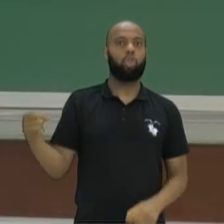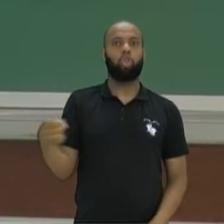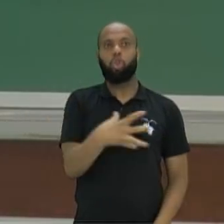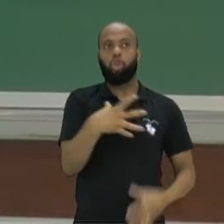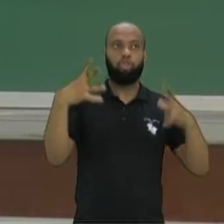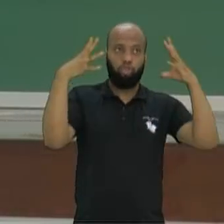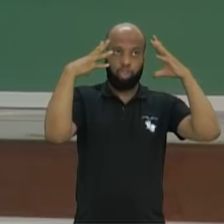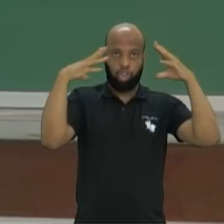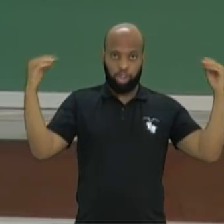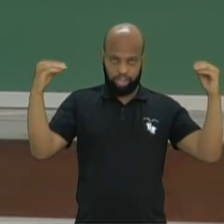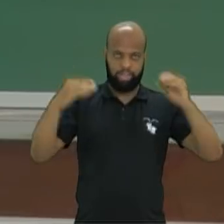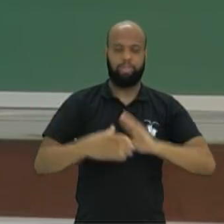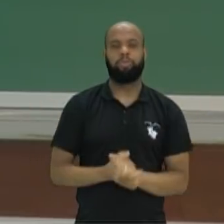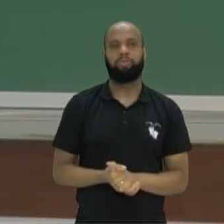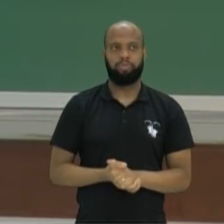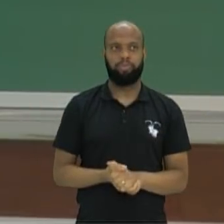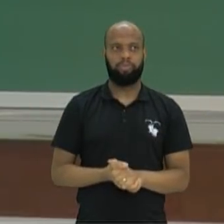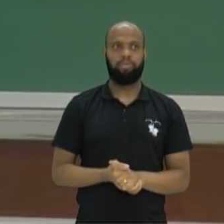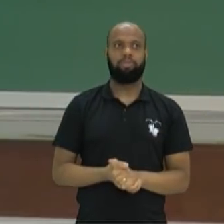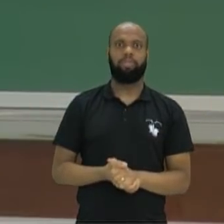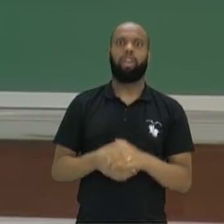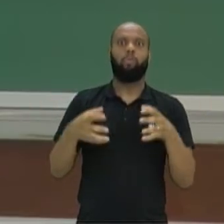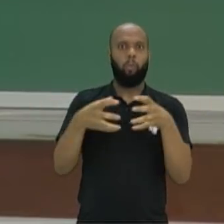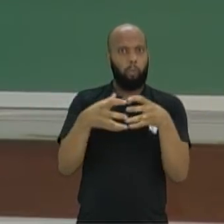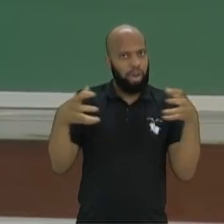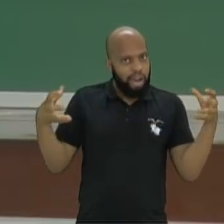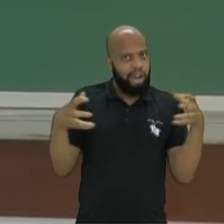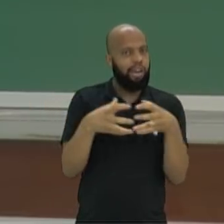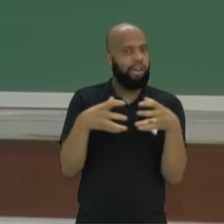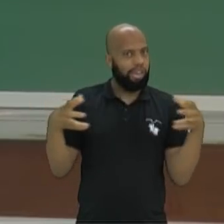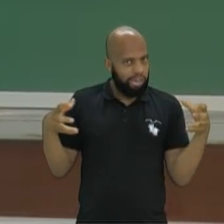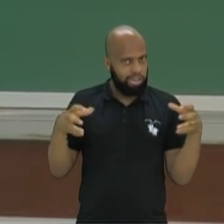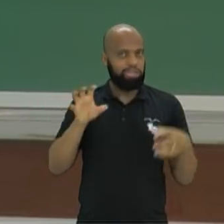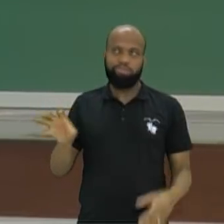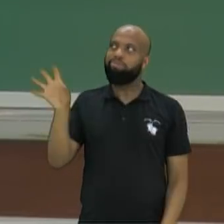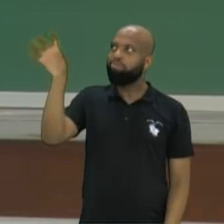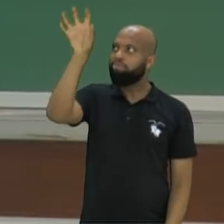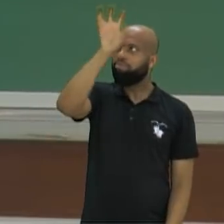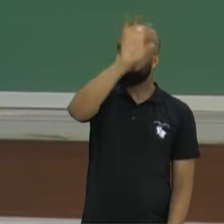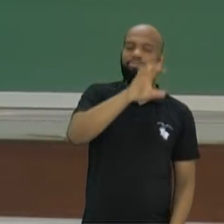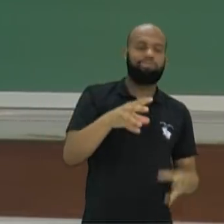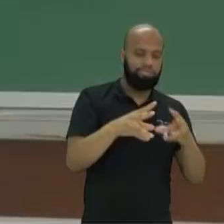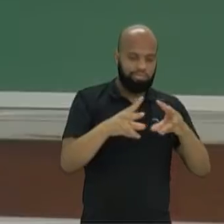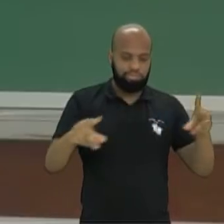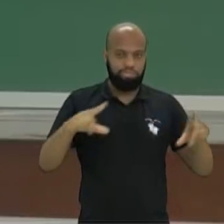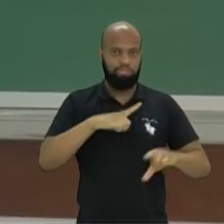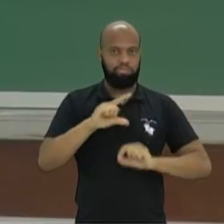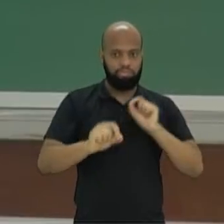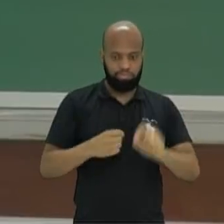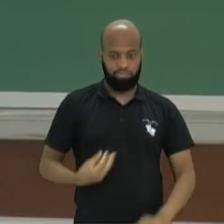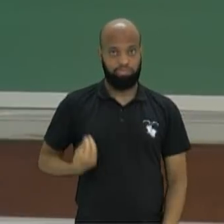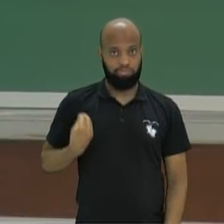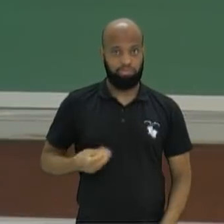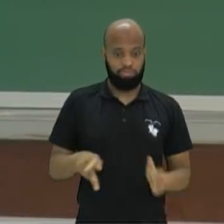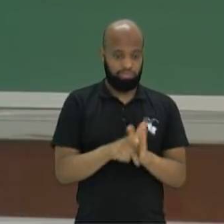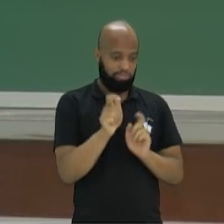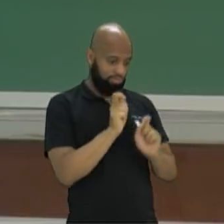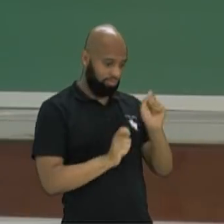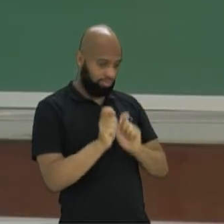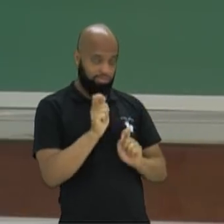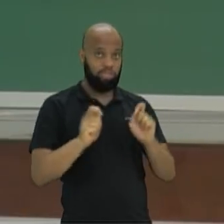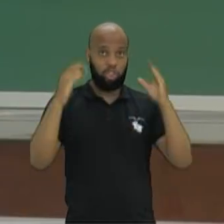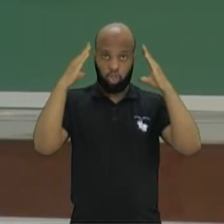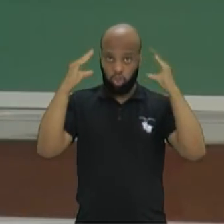uma super religião, eu ia falar, é uma grande região territorial, né, de presença de administração holandesa, era